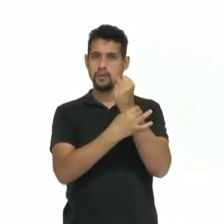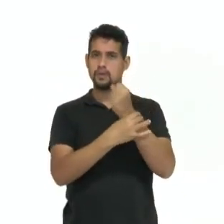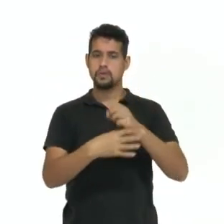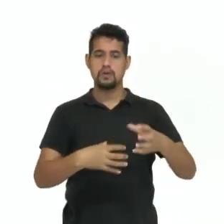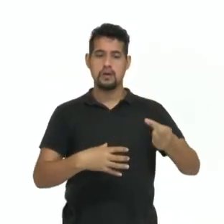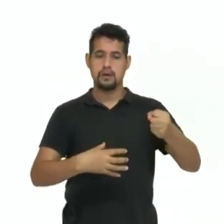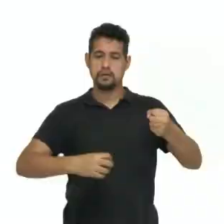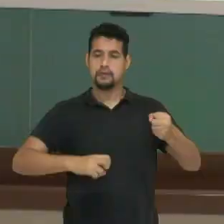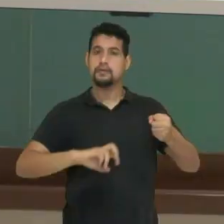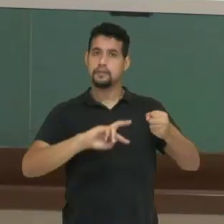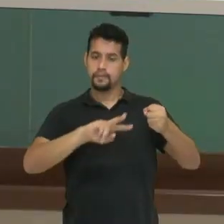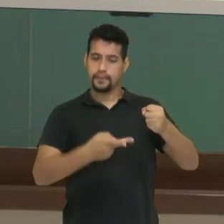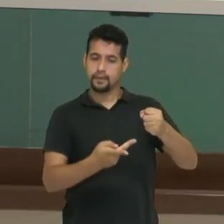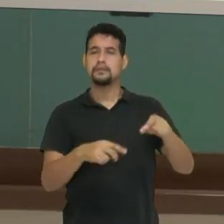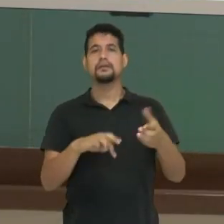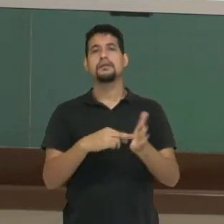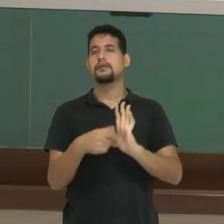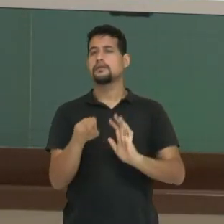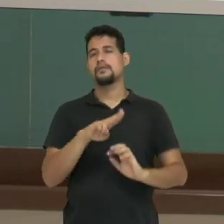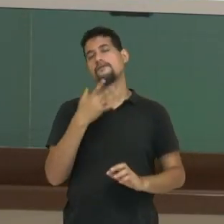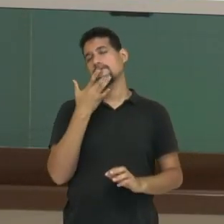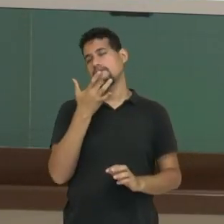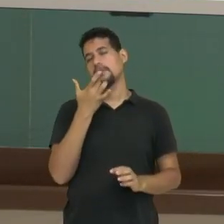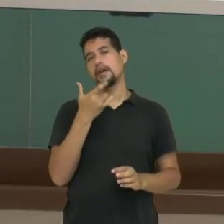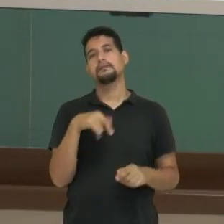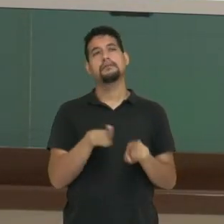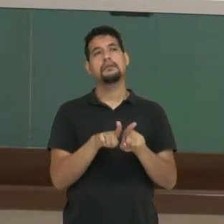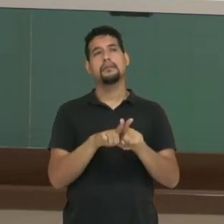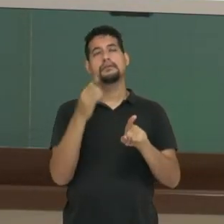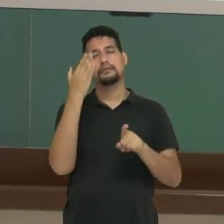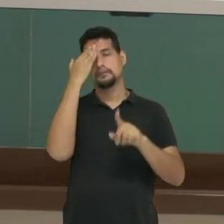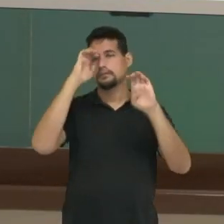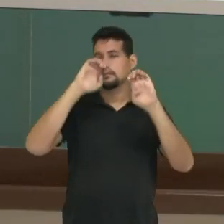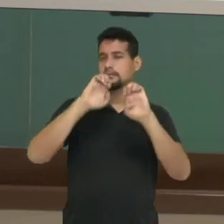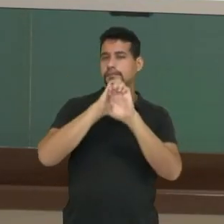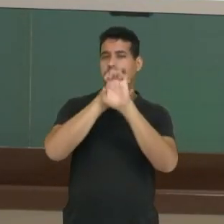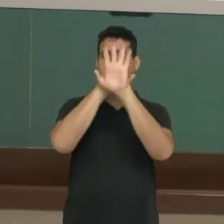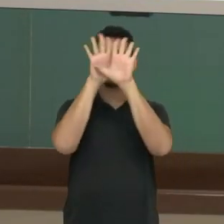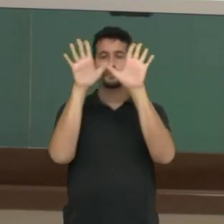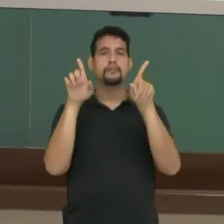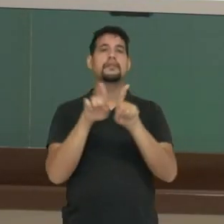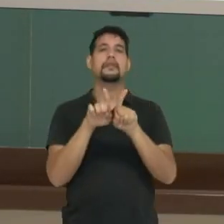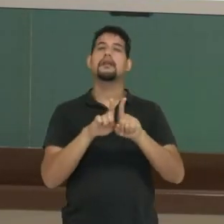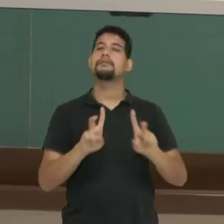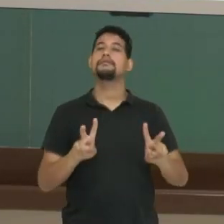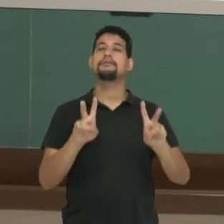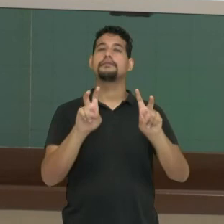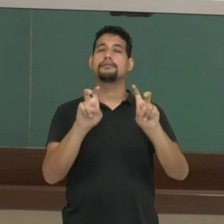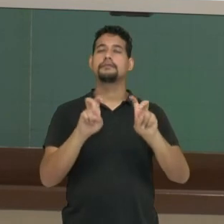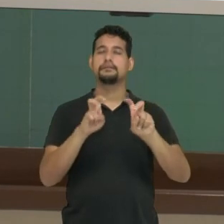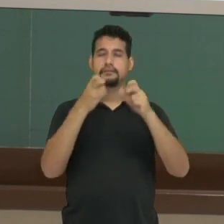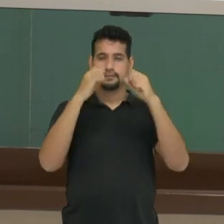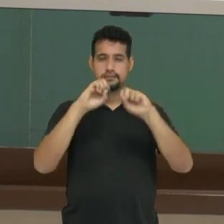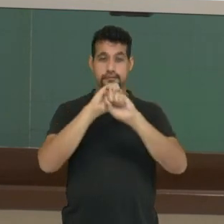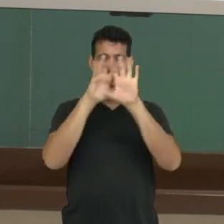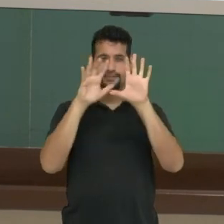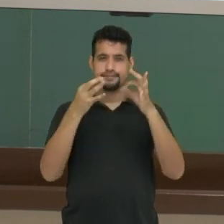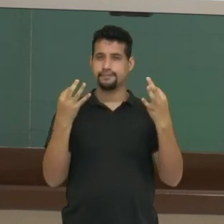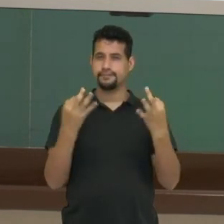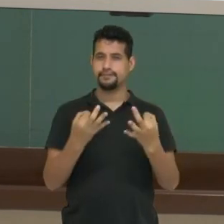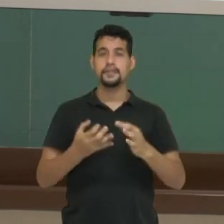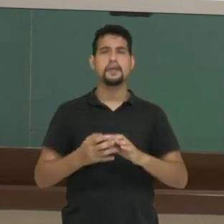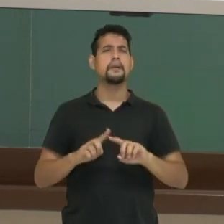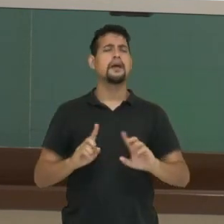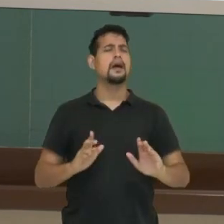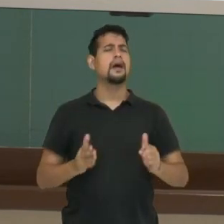mãos. Clarinho, né? Muito fácil de compreender, né? A partir desse esclarecimento. E